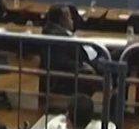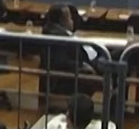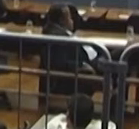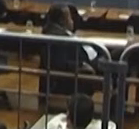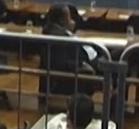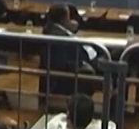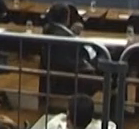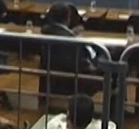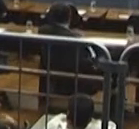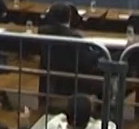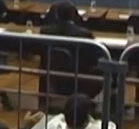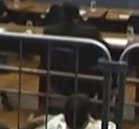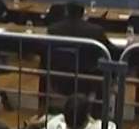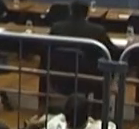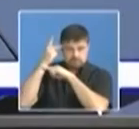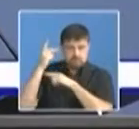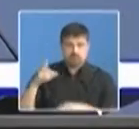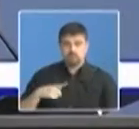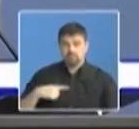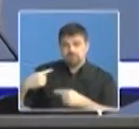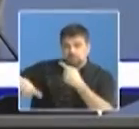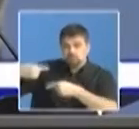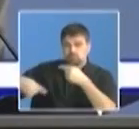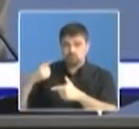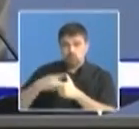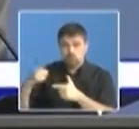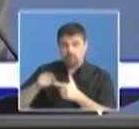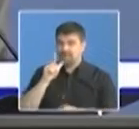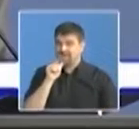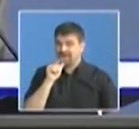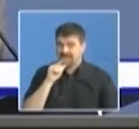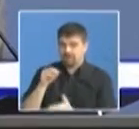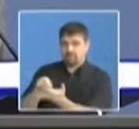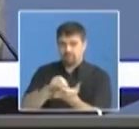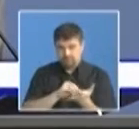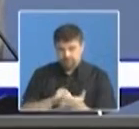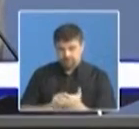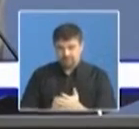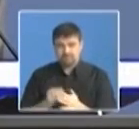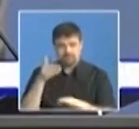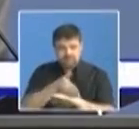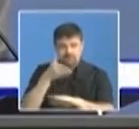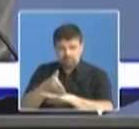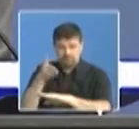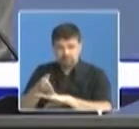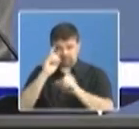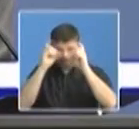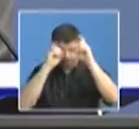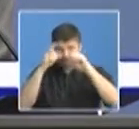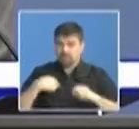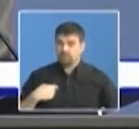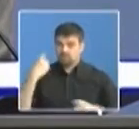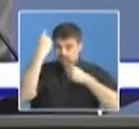de águas para traçar diretrizes e saídas para a crise hídrica que cada reunião que eu participo eu volto mais